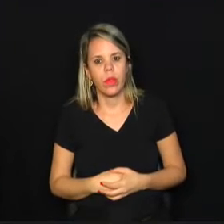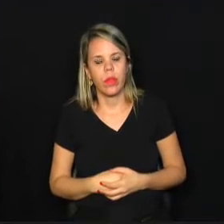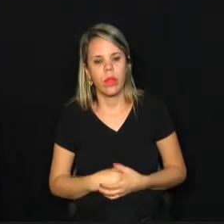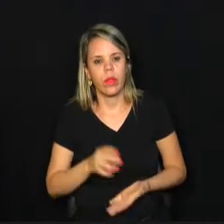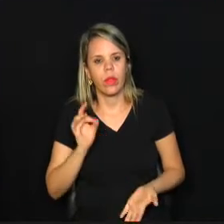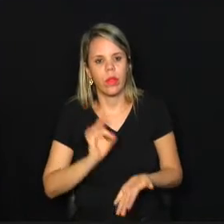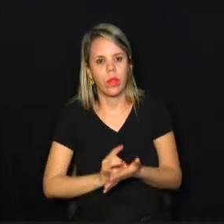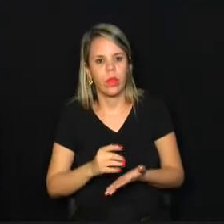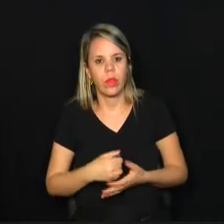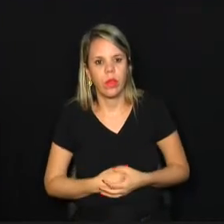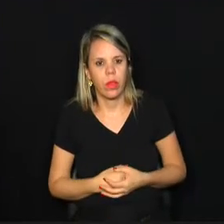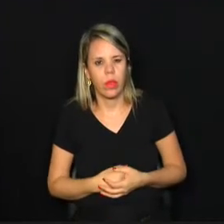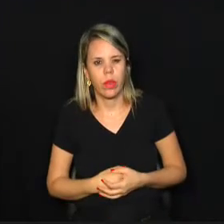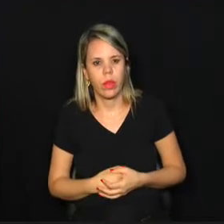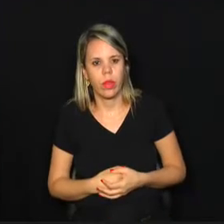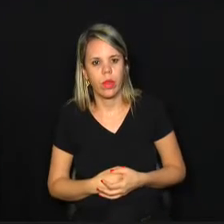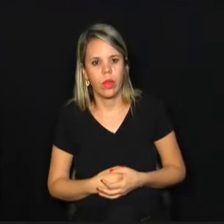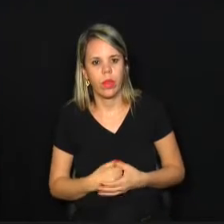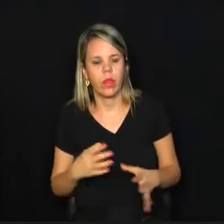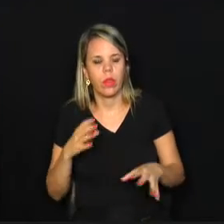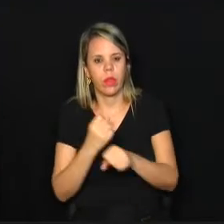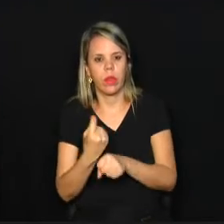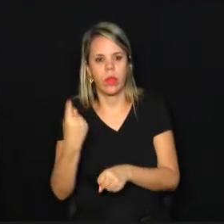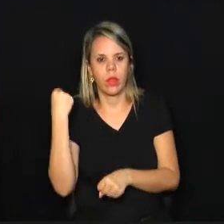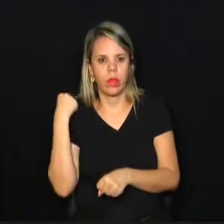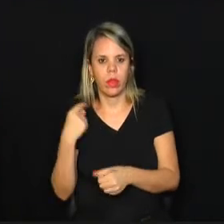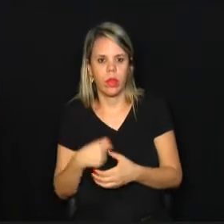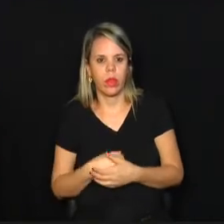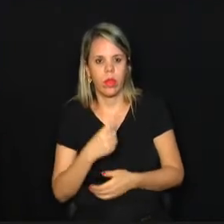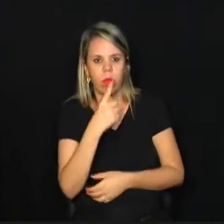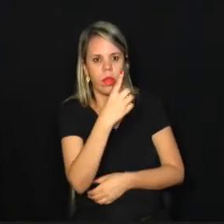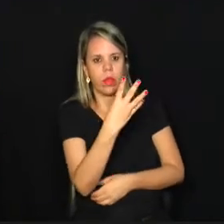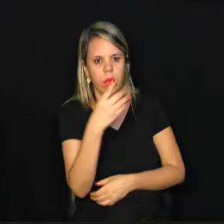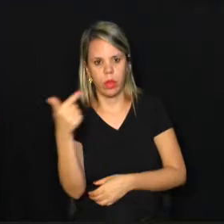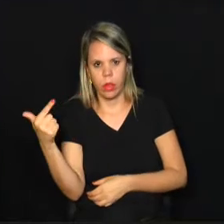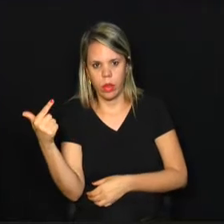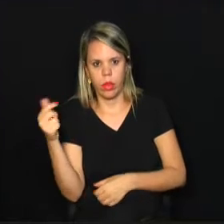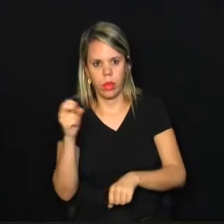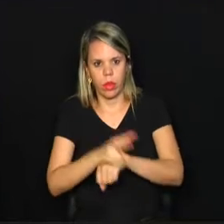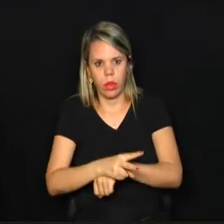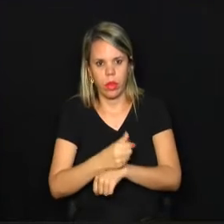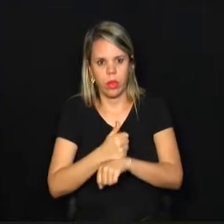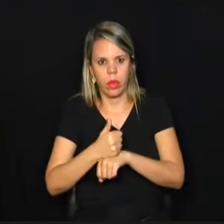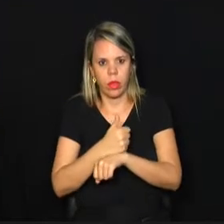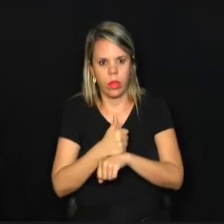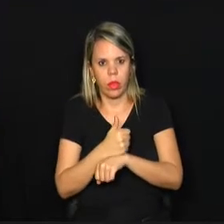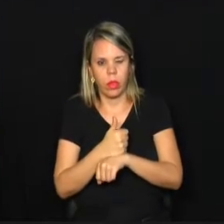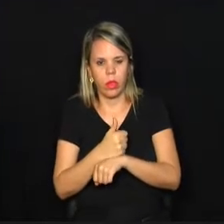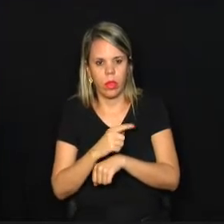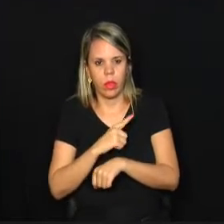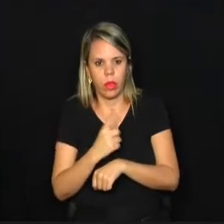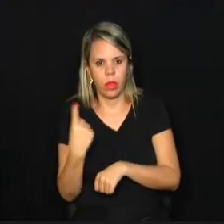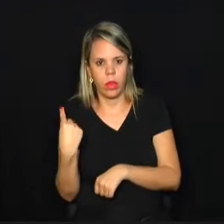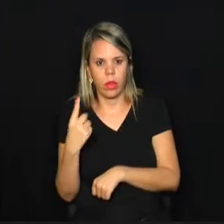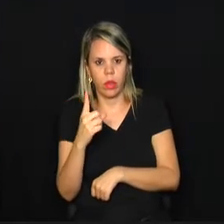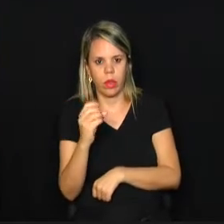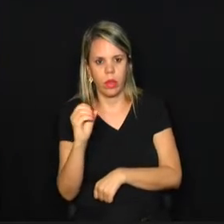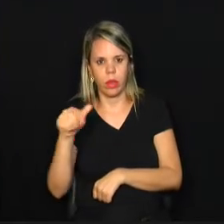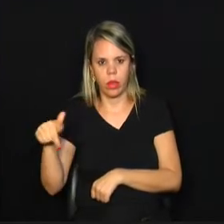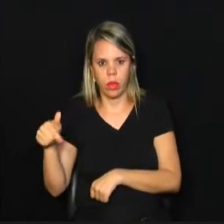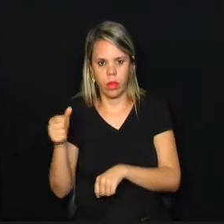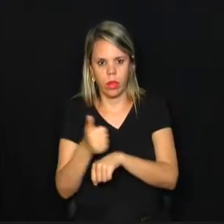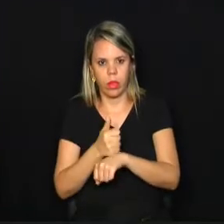efetivo. O nosso total anterior de 142 cargos e funções, a gente tinha 107 cargos